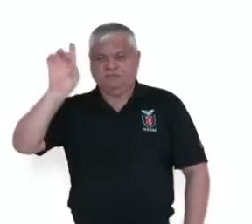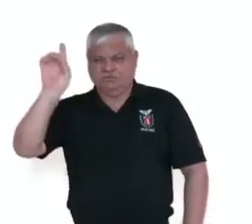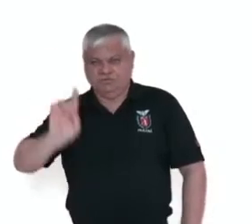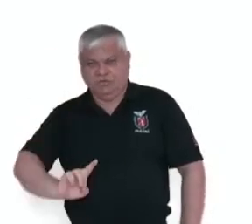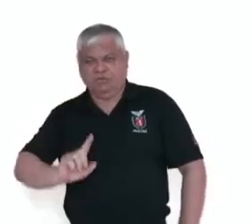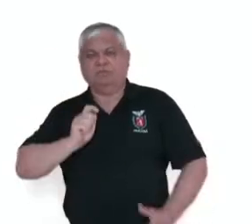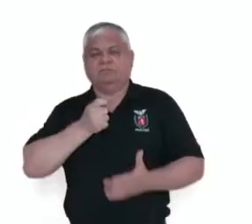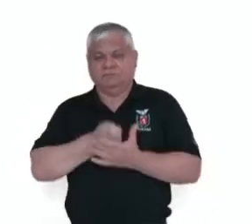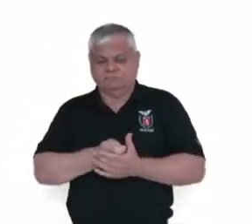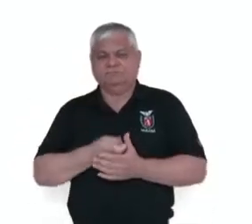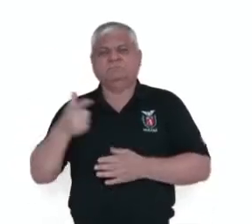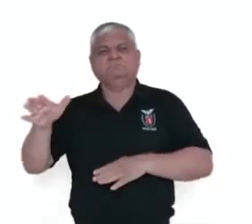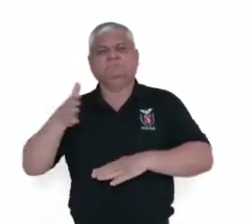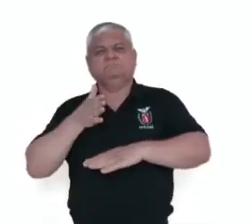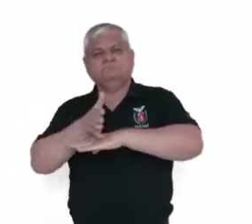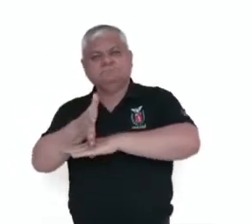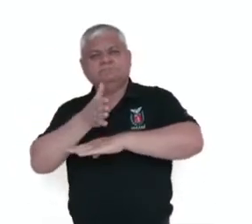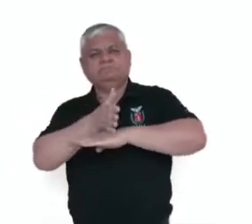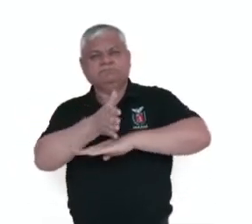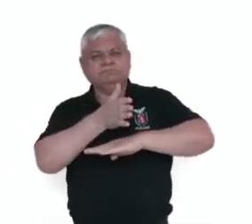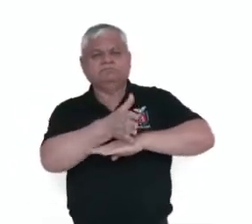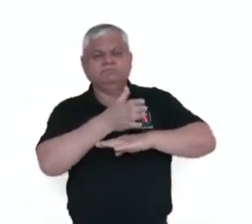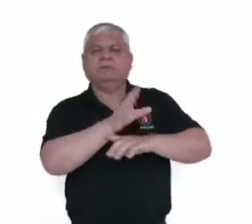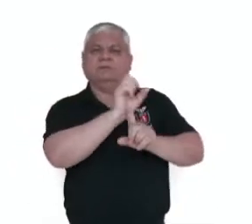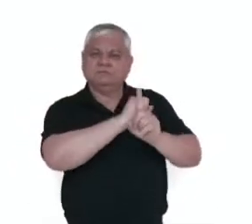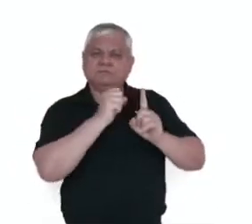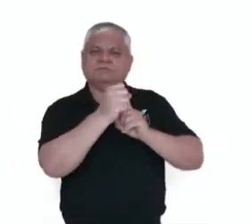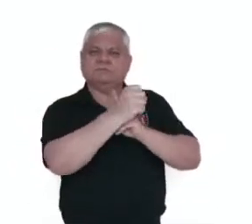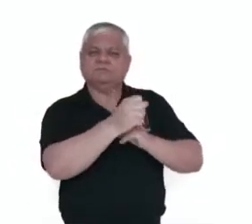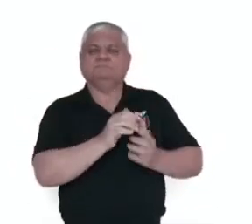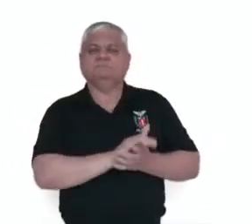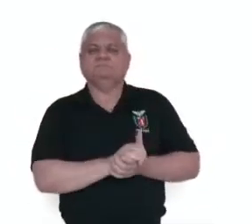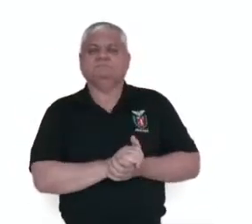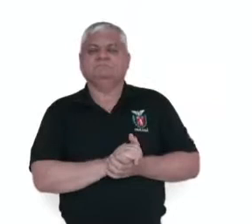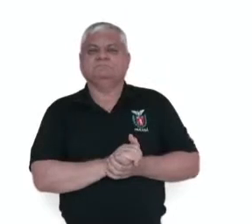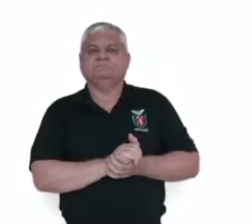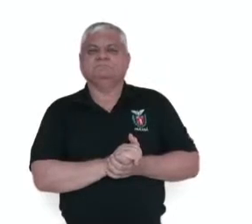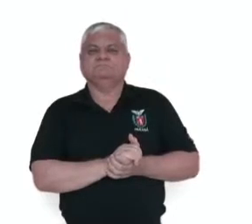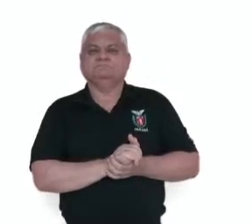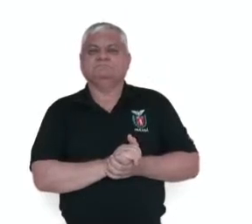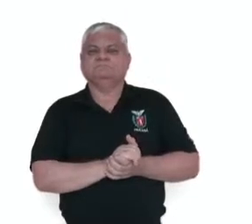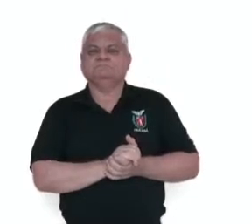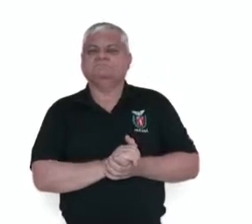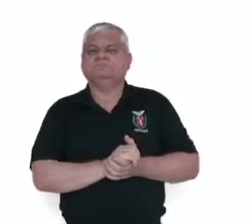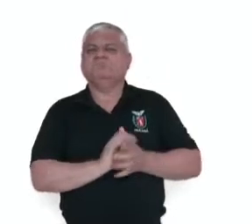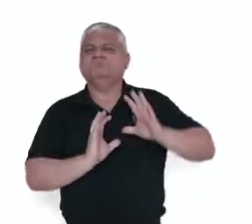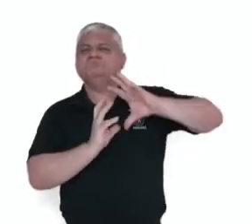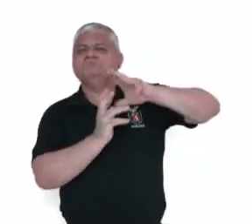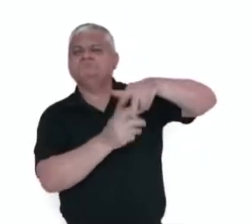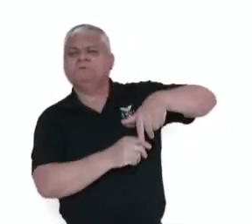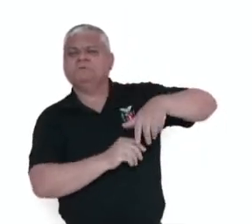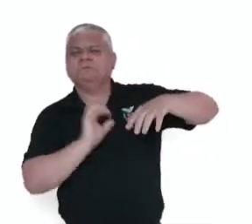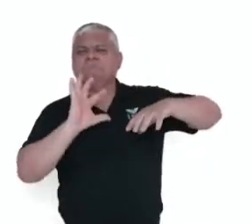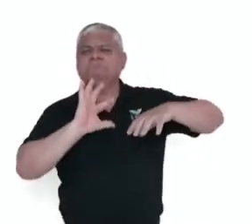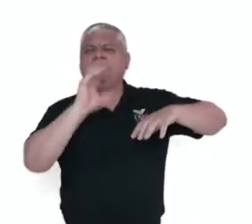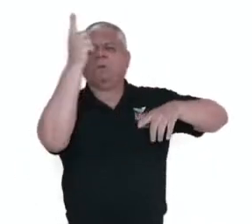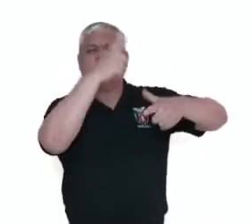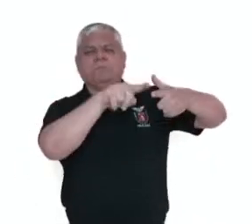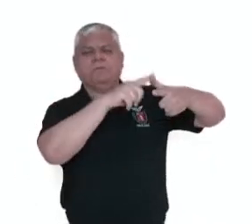participa ativamente de todas as questões da sociedade. Tudo que acontece no mundo acontece